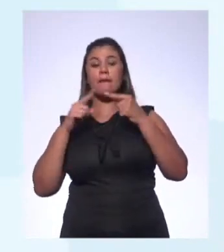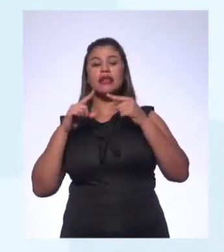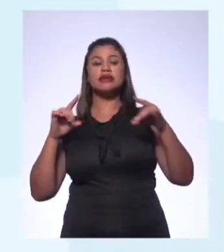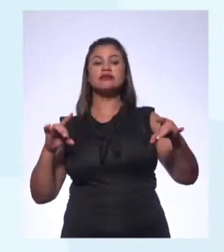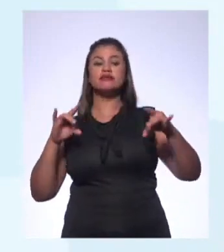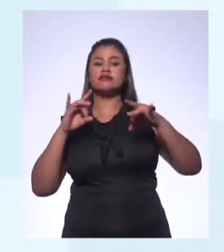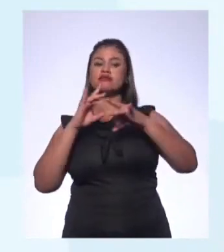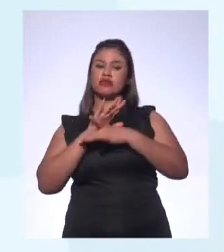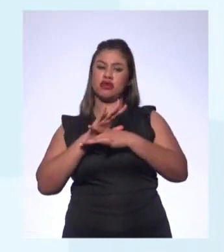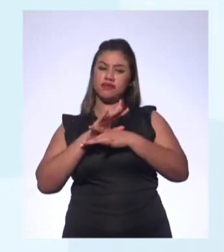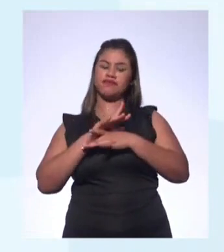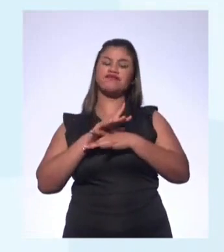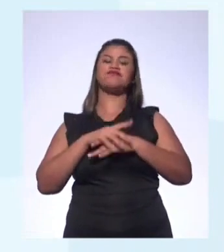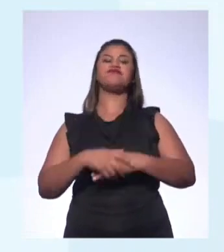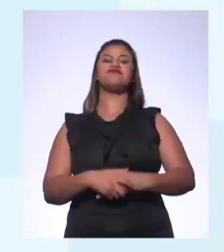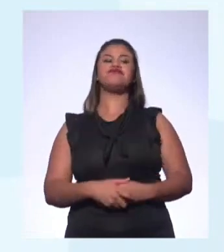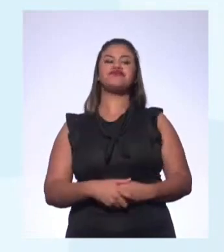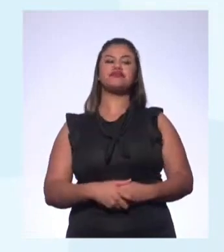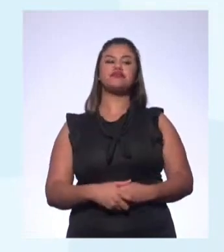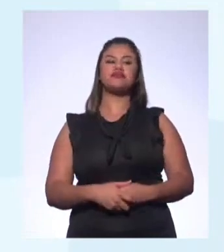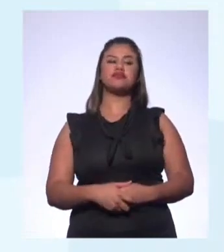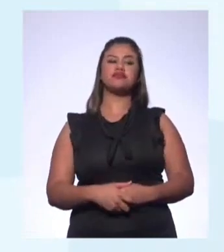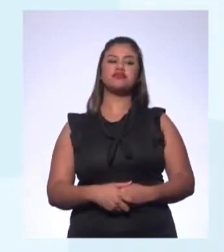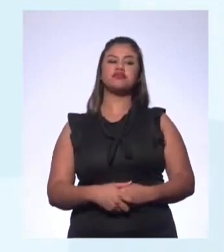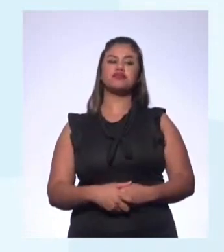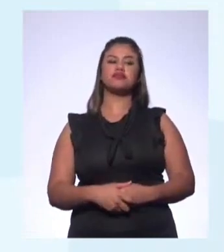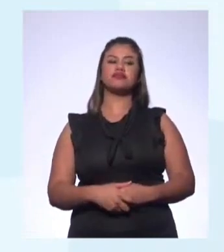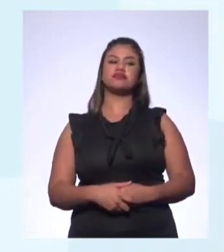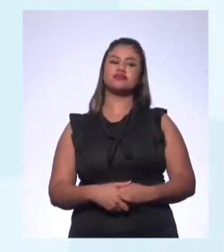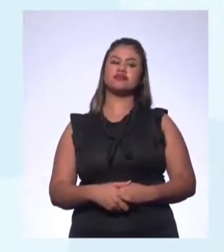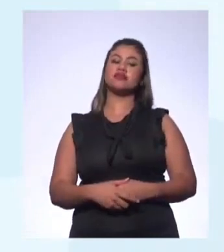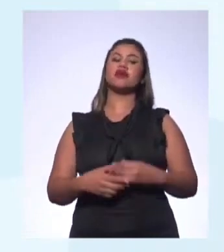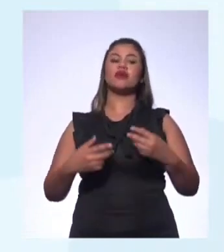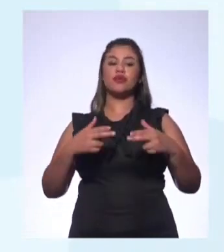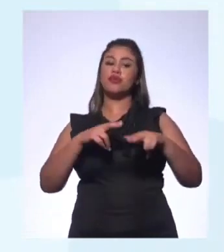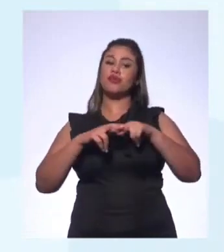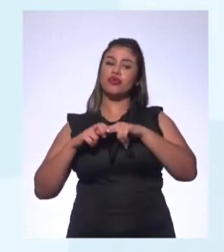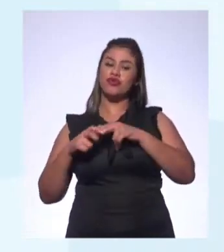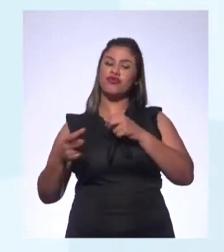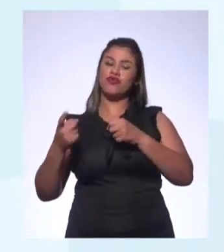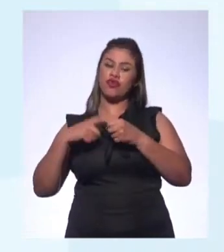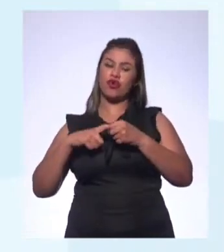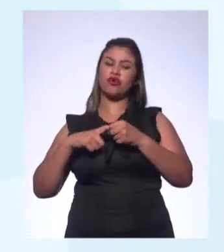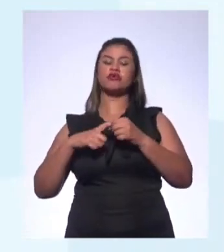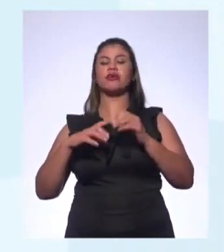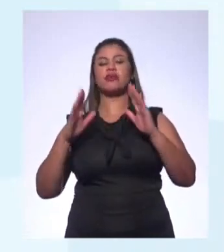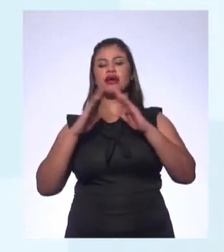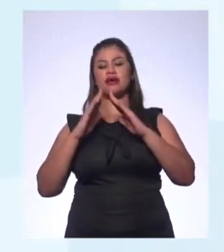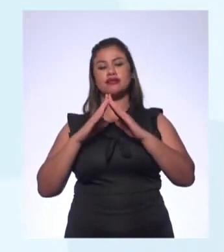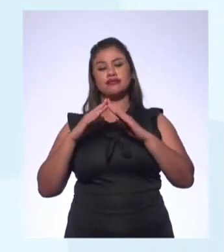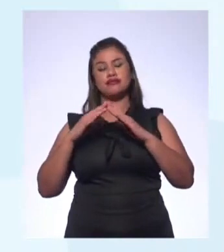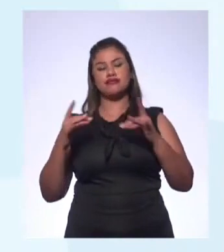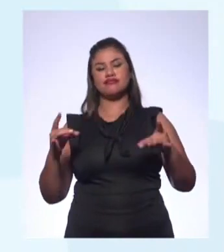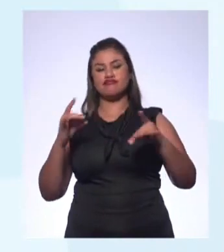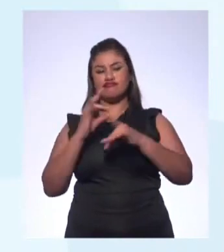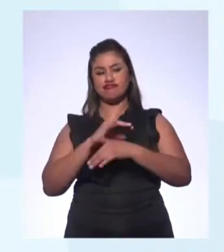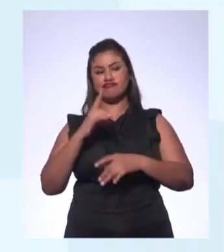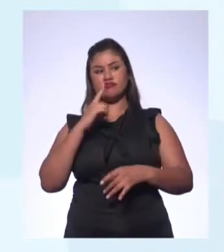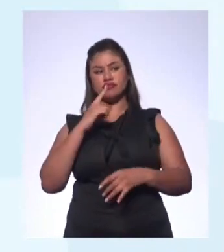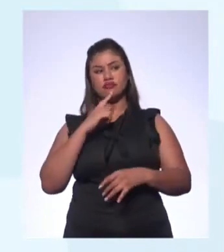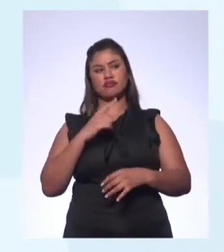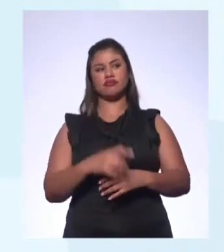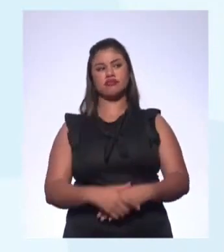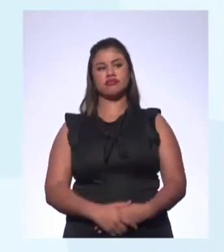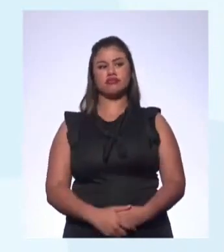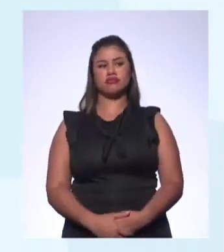apareceu no texto que a gente estava lendo, e a conclusão é essa. Eles devem voltar para casa porque estão abandonados. Eu troquei, agora eu estaria